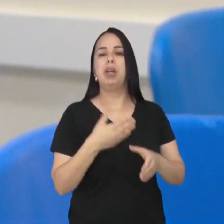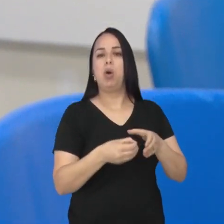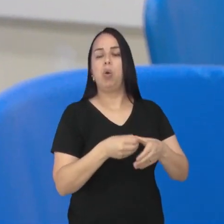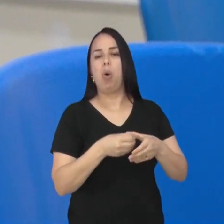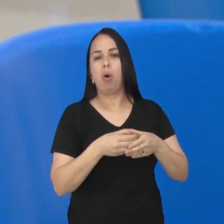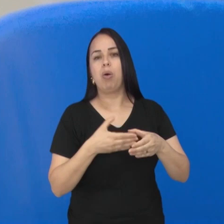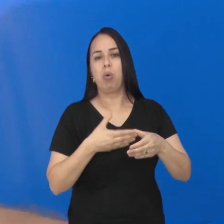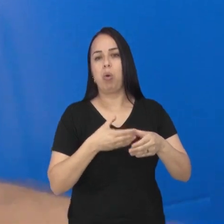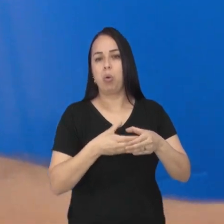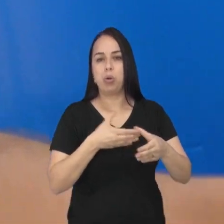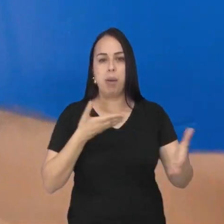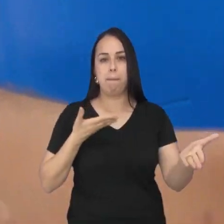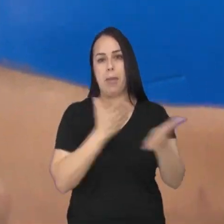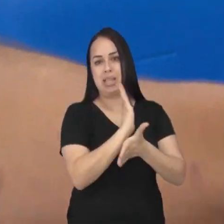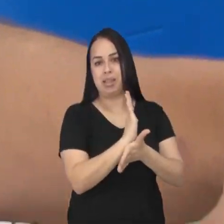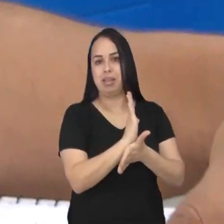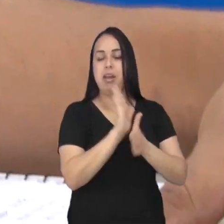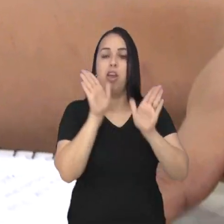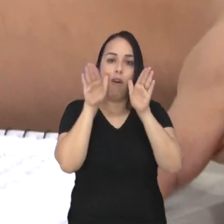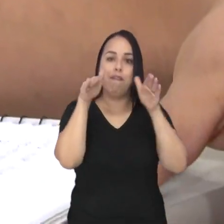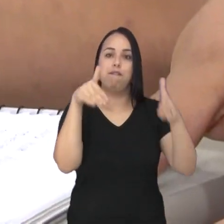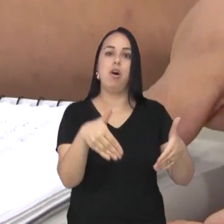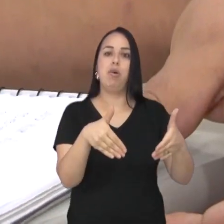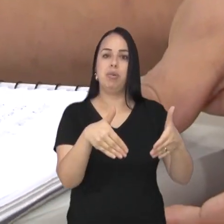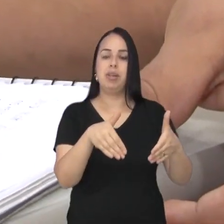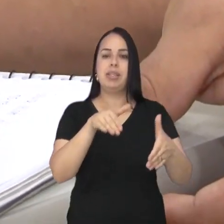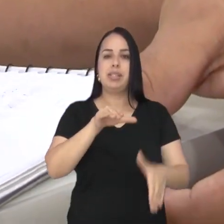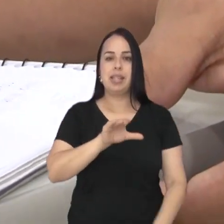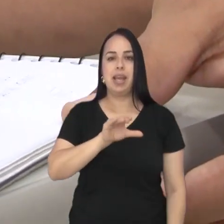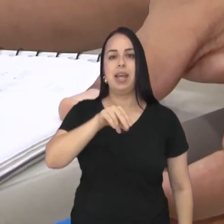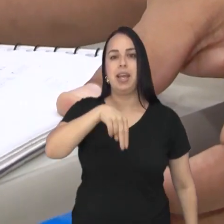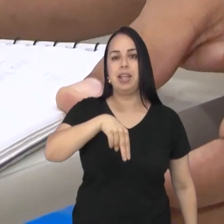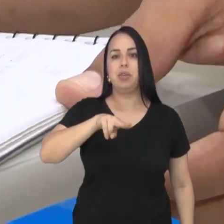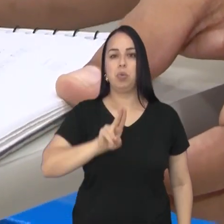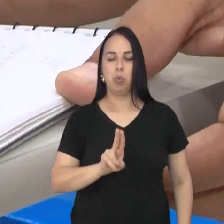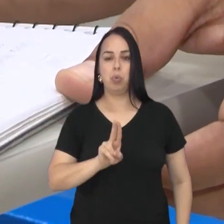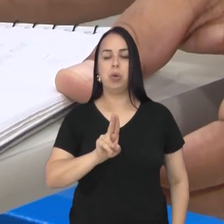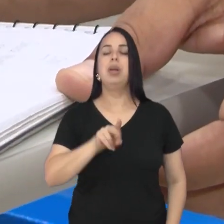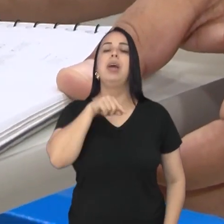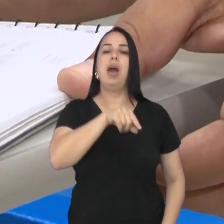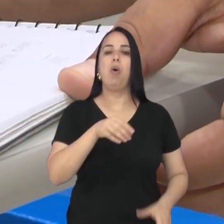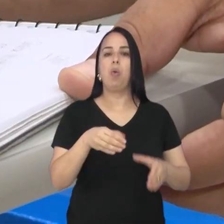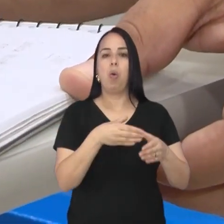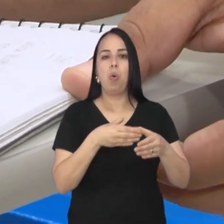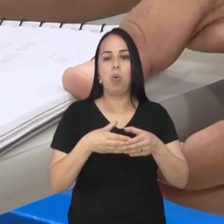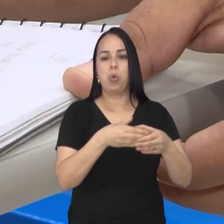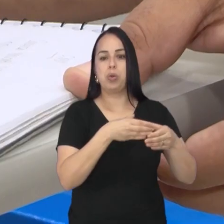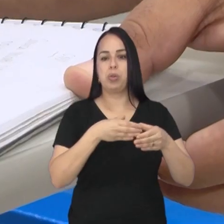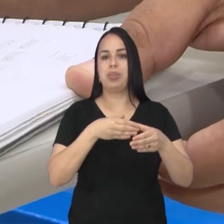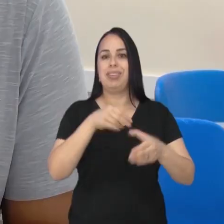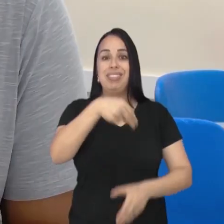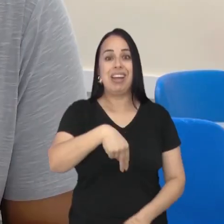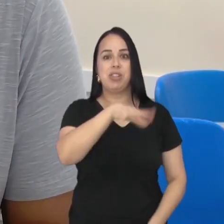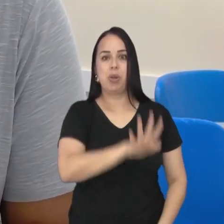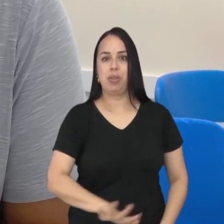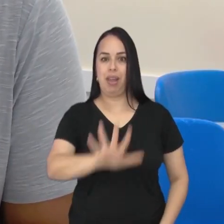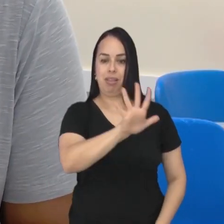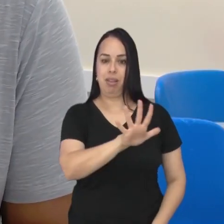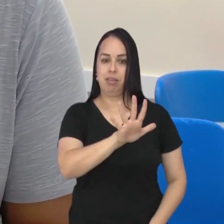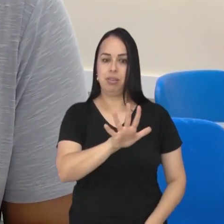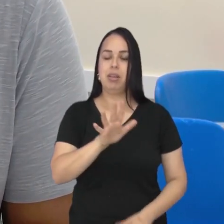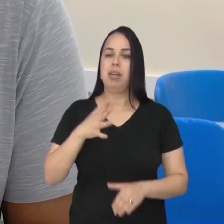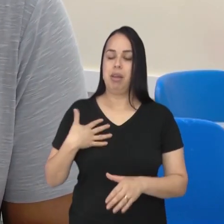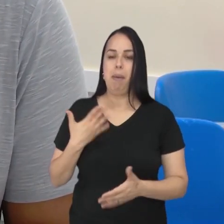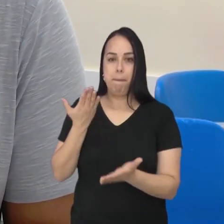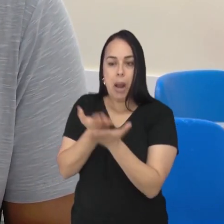é passar num concurso público. E dessa vez, o foco está no CNU, o Concurso Nacional Unificado. Disciplina e constância